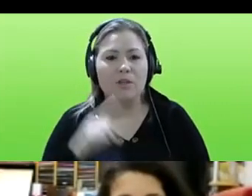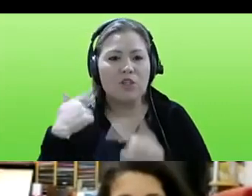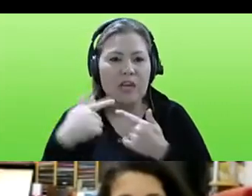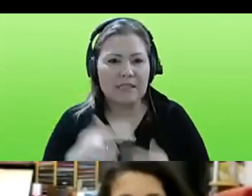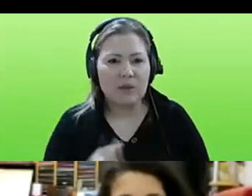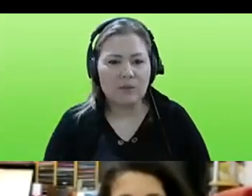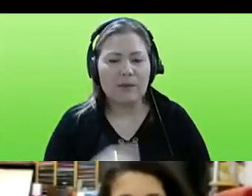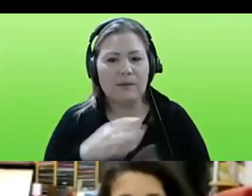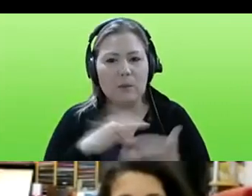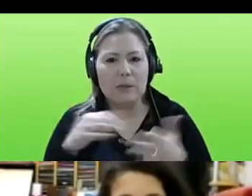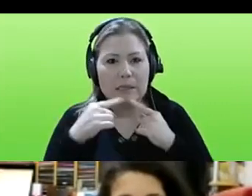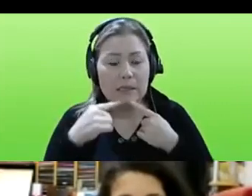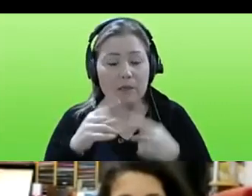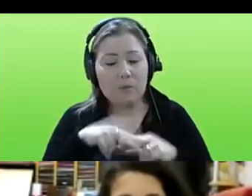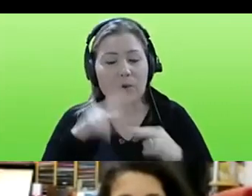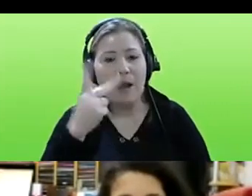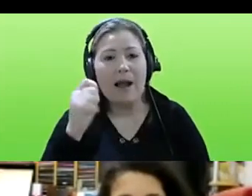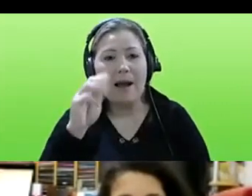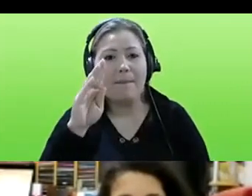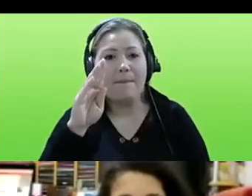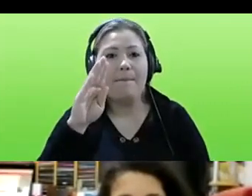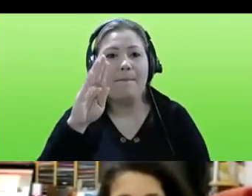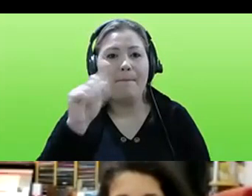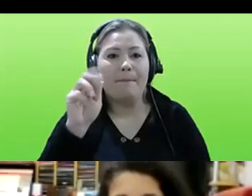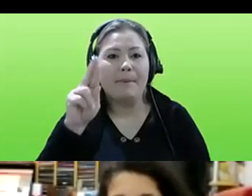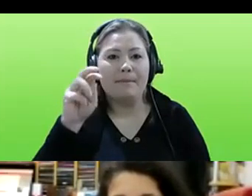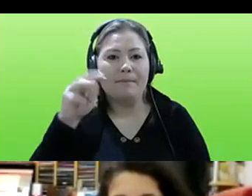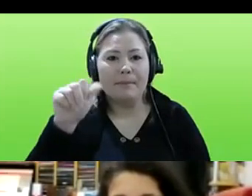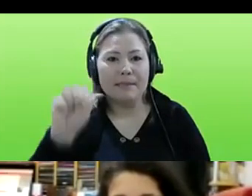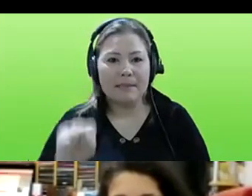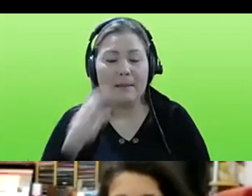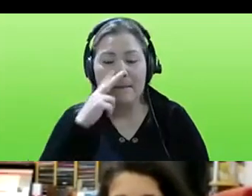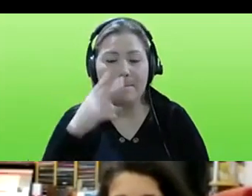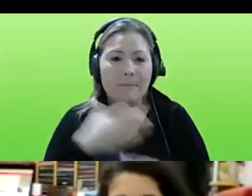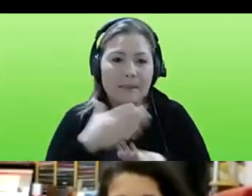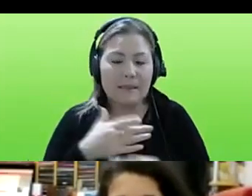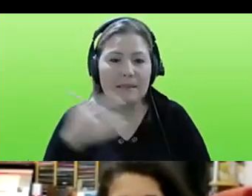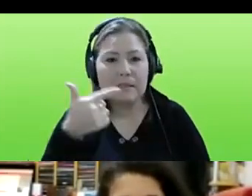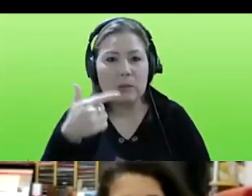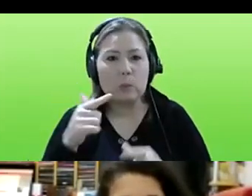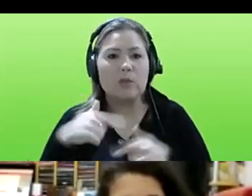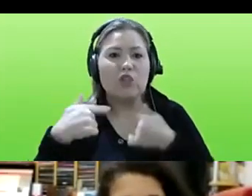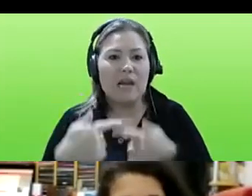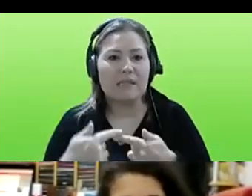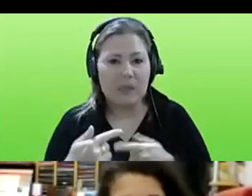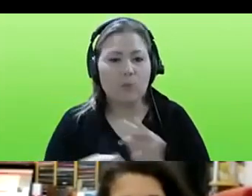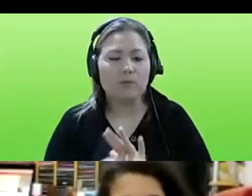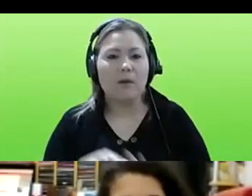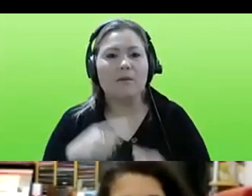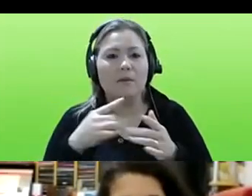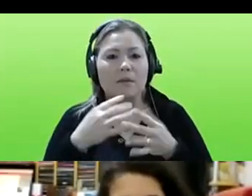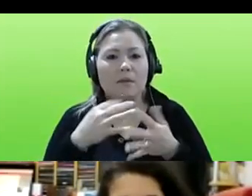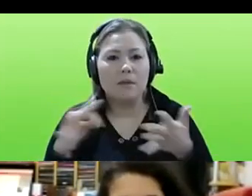o Habermas então pertence ao que se chamaria de segunda geração da teoria crítica, não é?